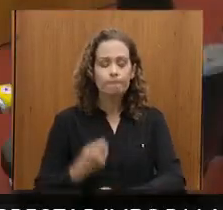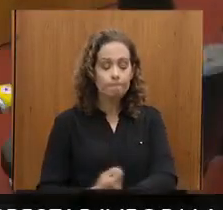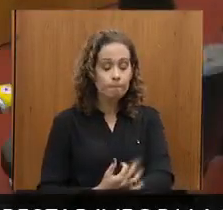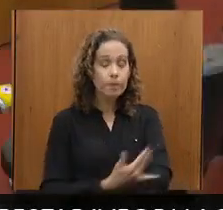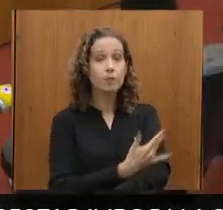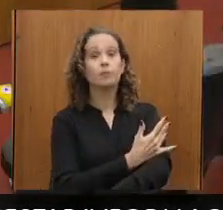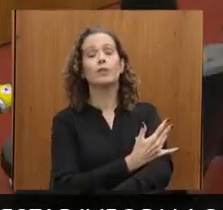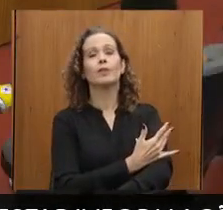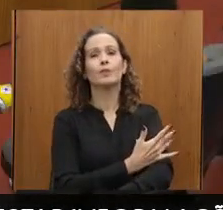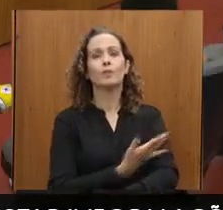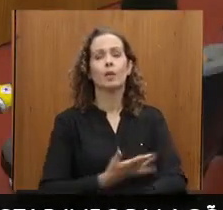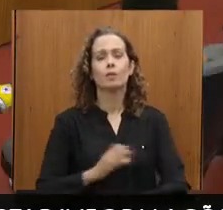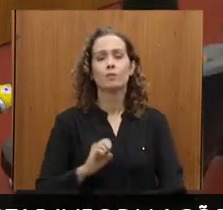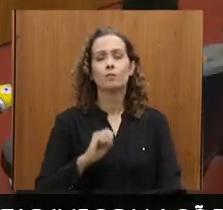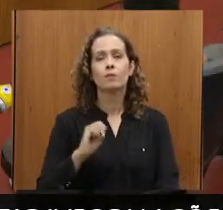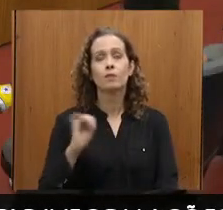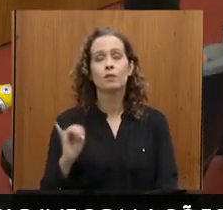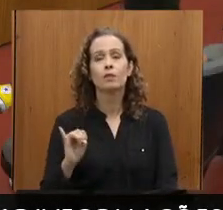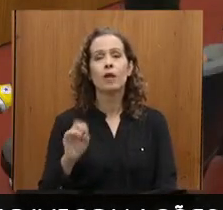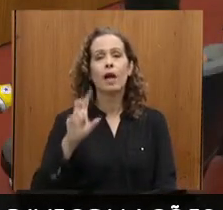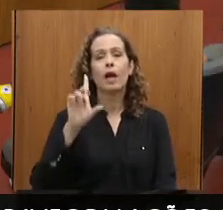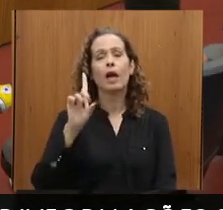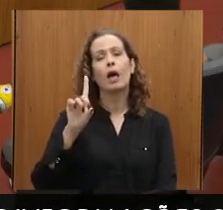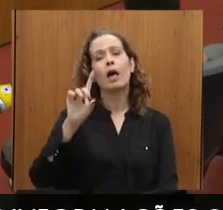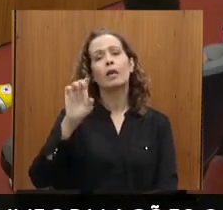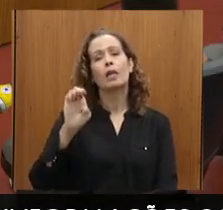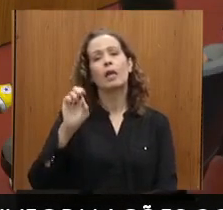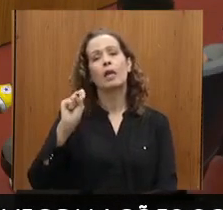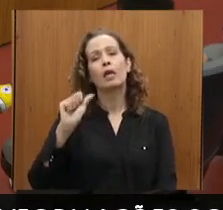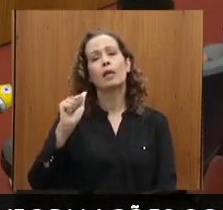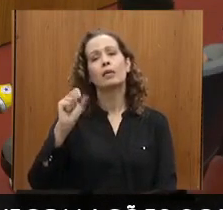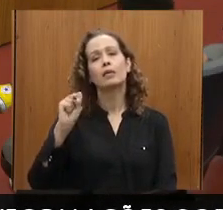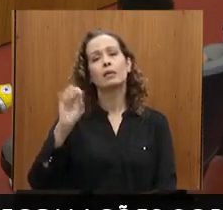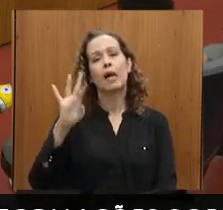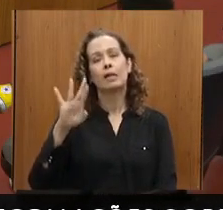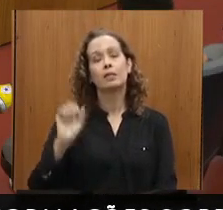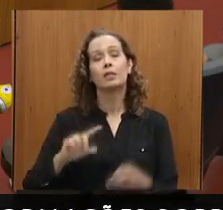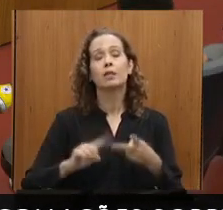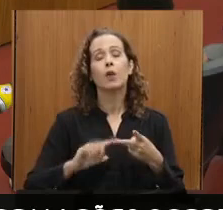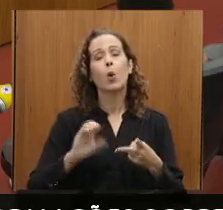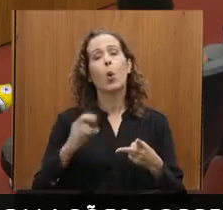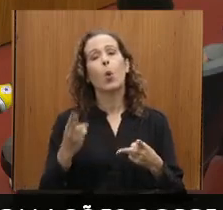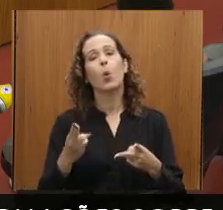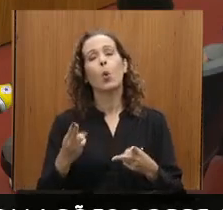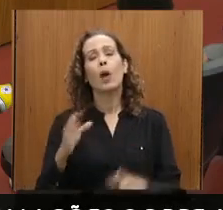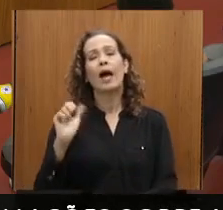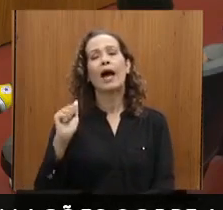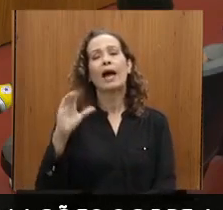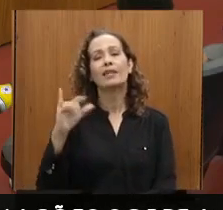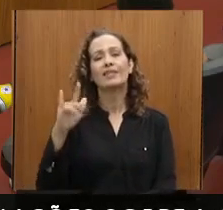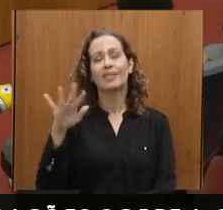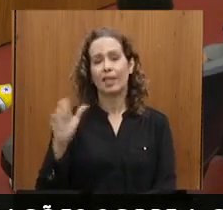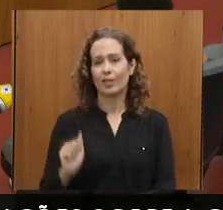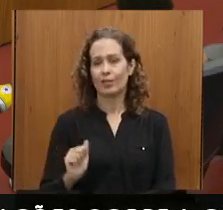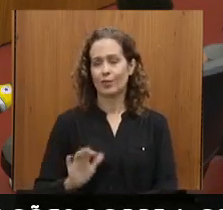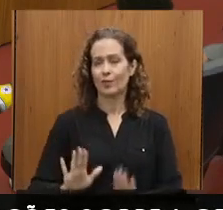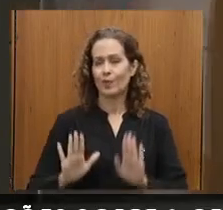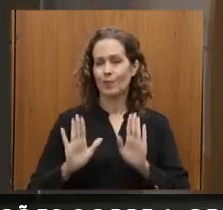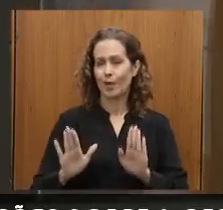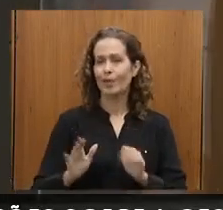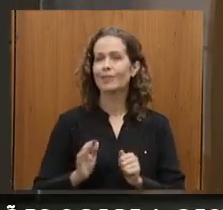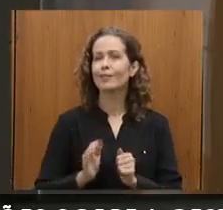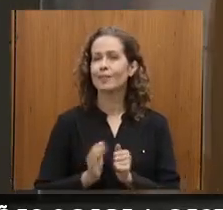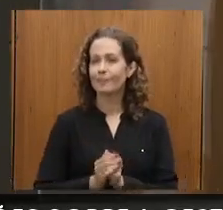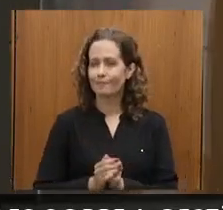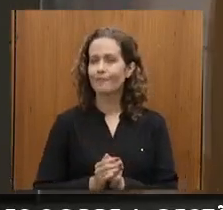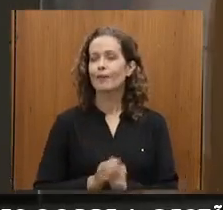desastre ou acidente. Foi tragédia criminosa da Vale, o relatório da CPI aprovado por